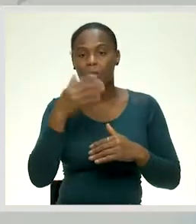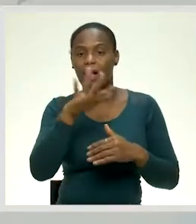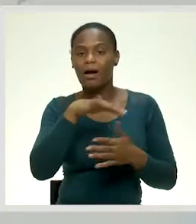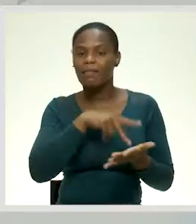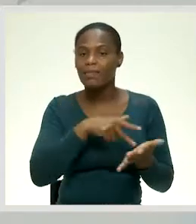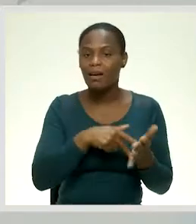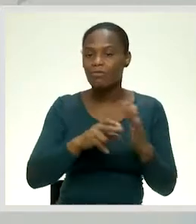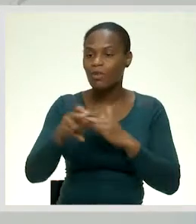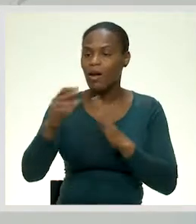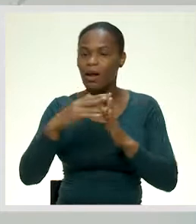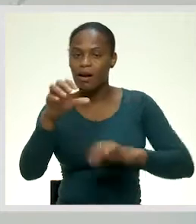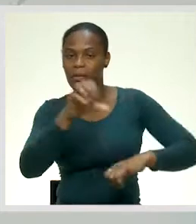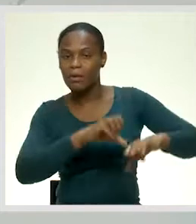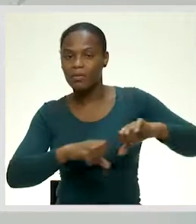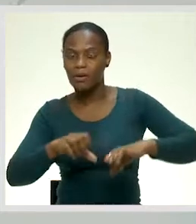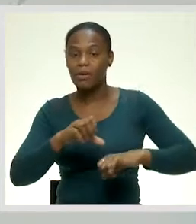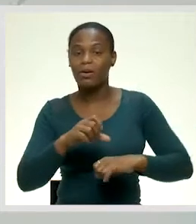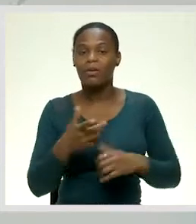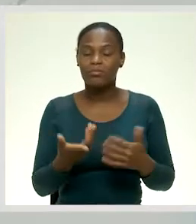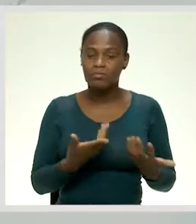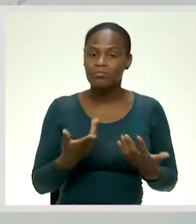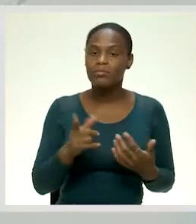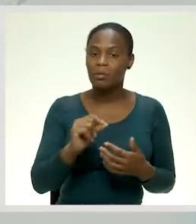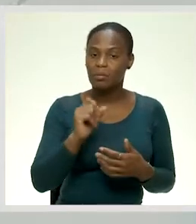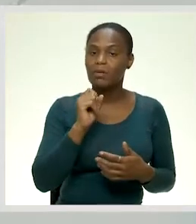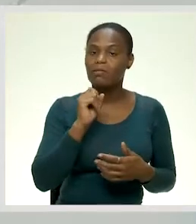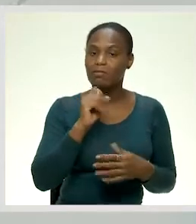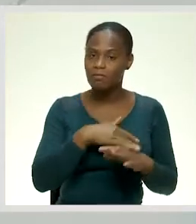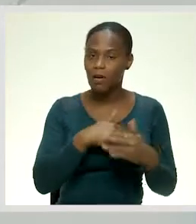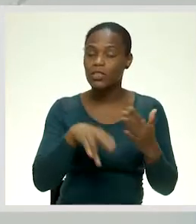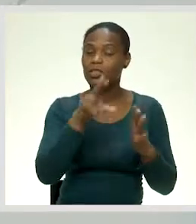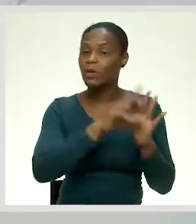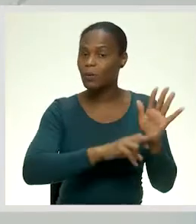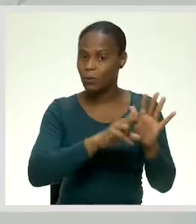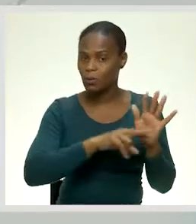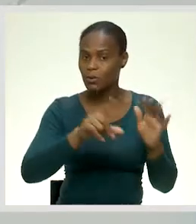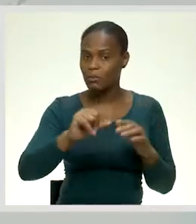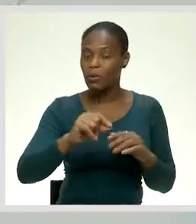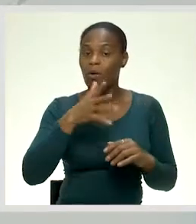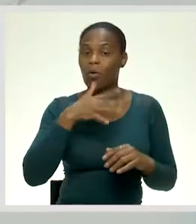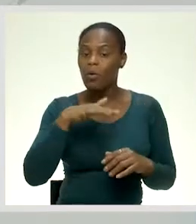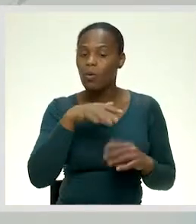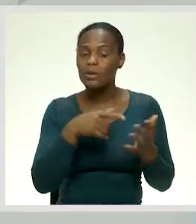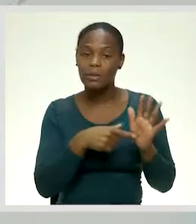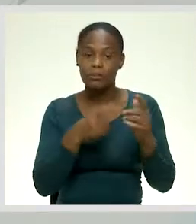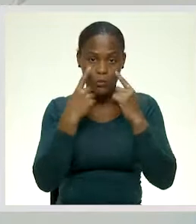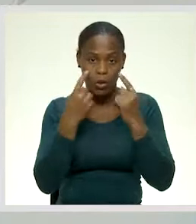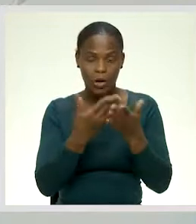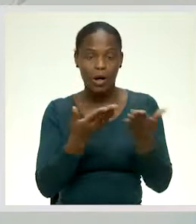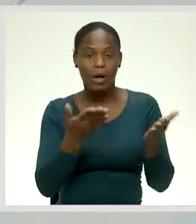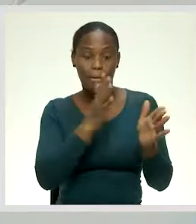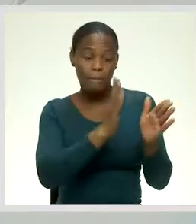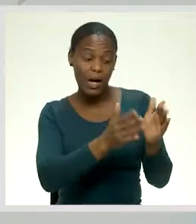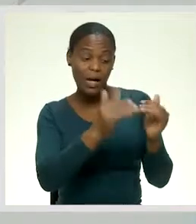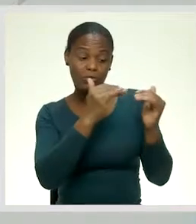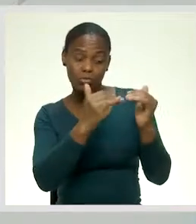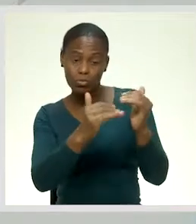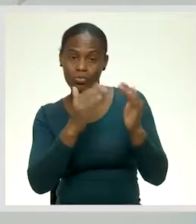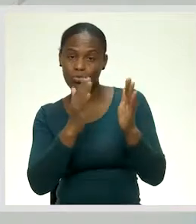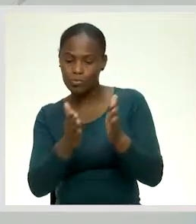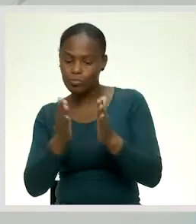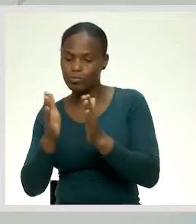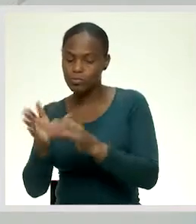laboratório, também fazem tanto relatório, onde apresentam os passos que foram dados e as